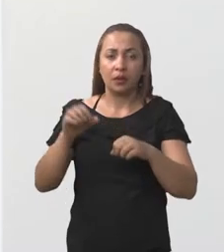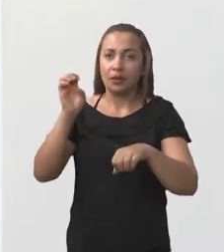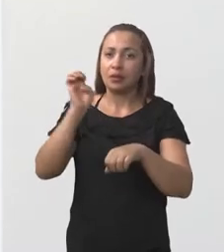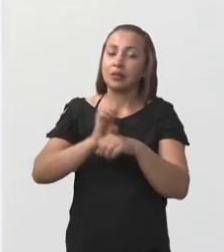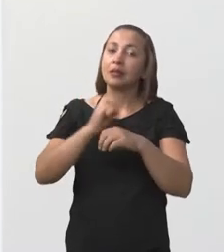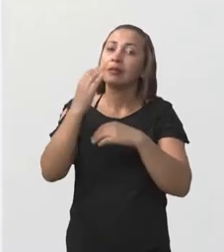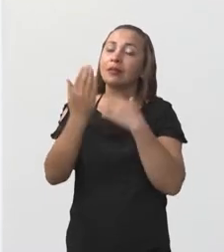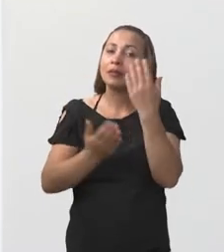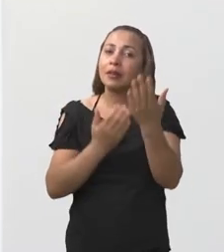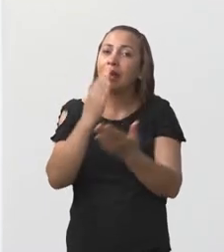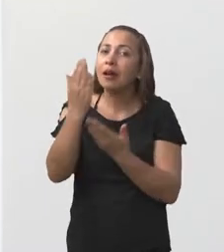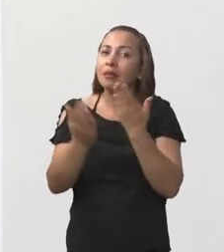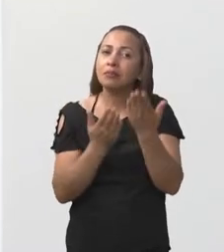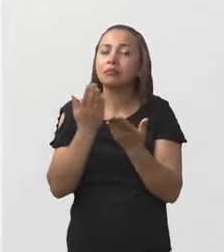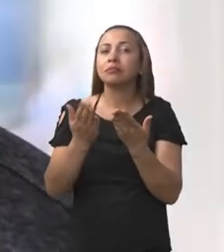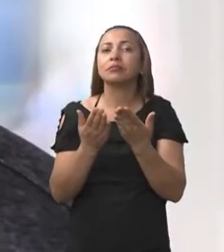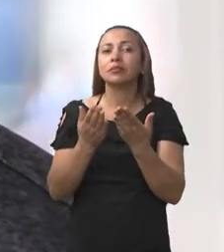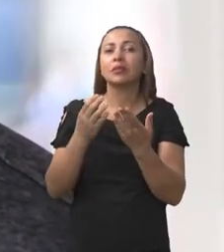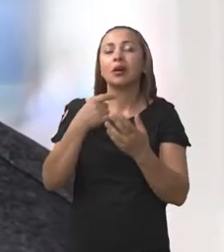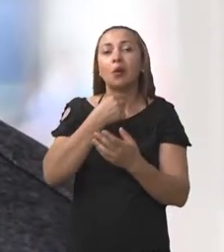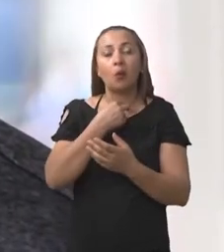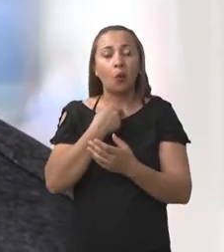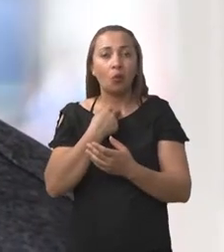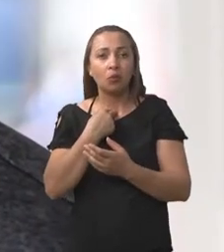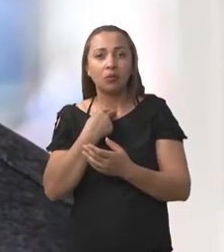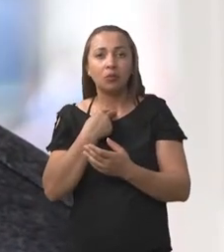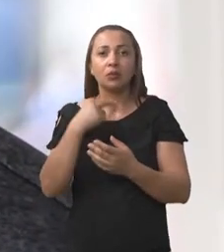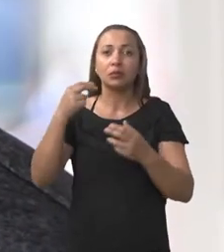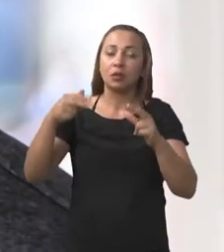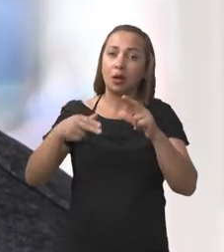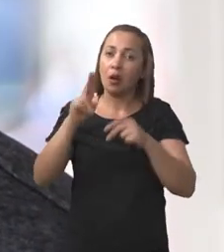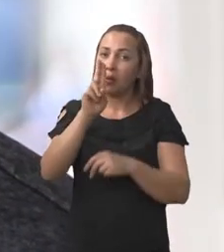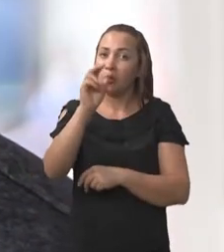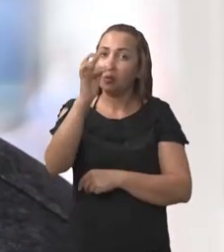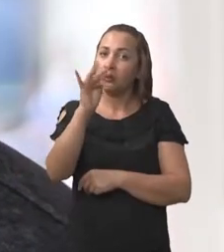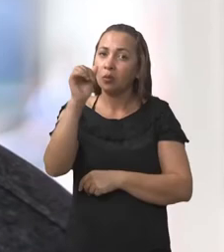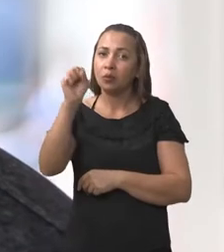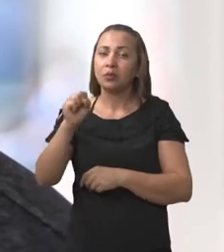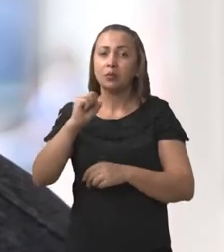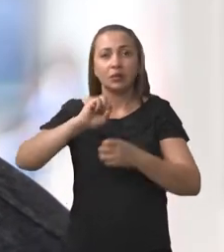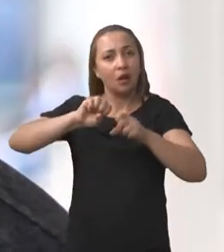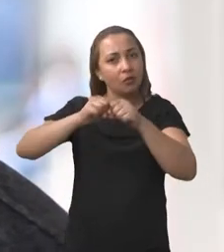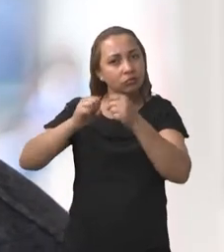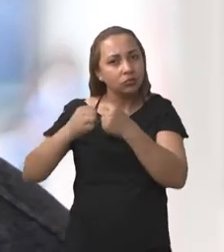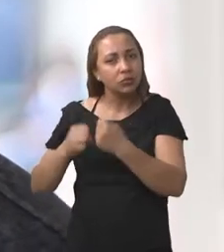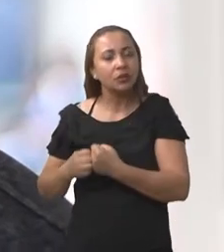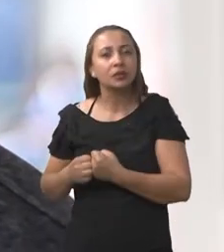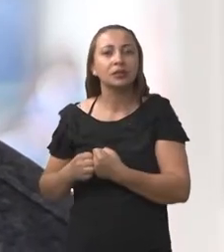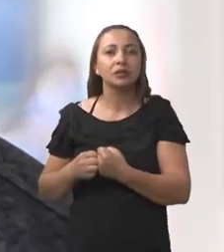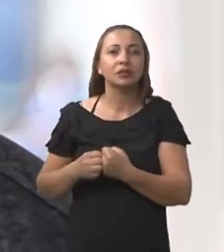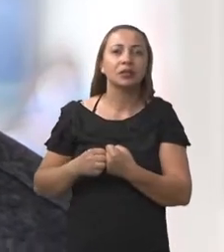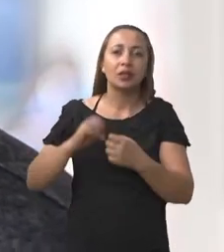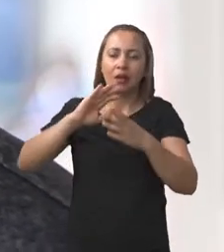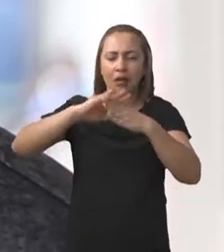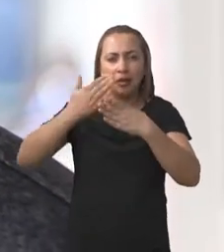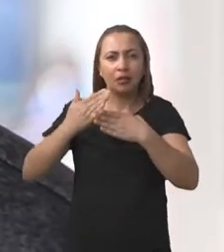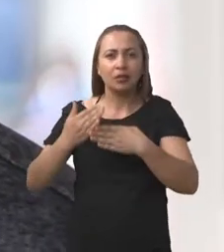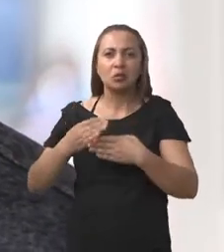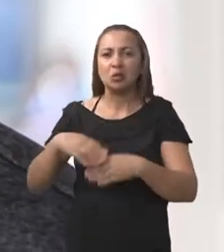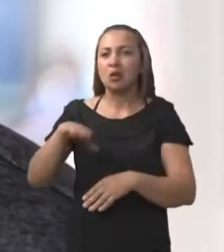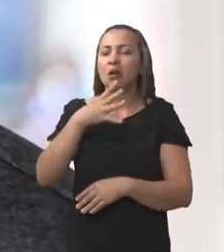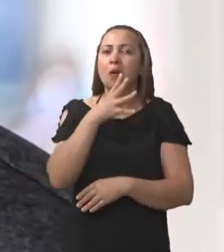terapia ocupacional do campo social aqui da UFES, e a gente realmente deve passar por um processo de desconstrução, até porque a gente sabe, né, que toda essa